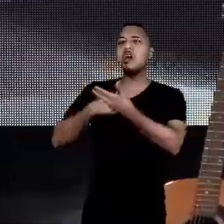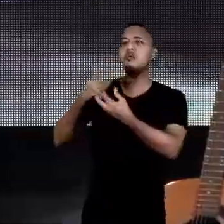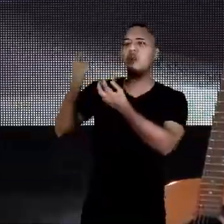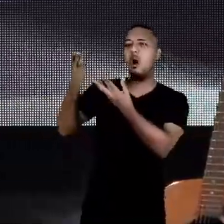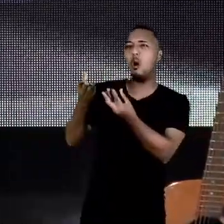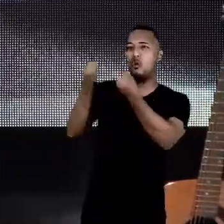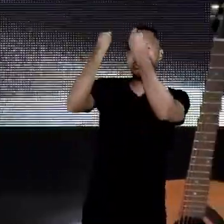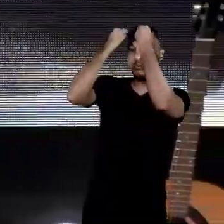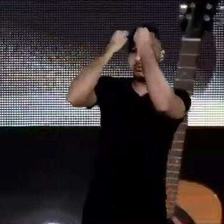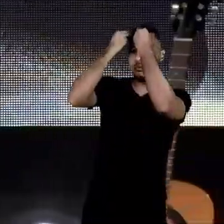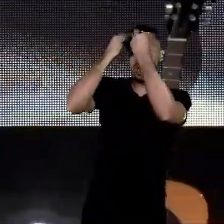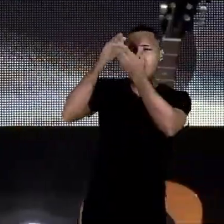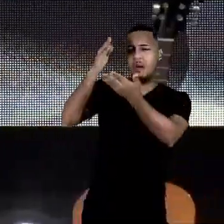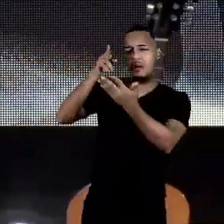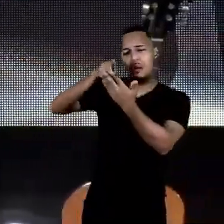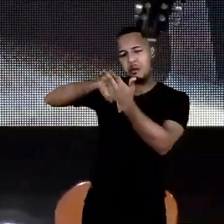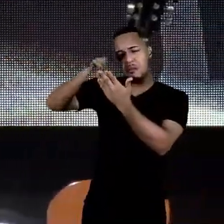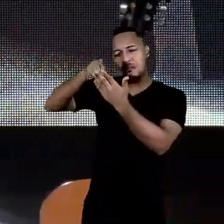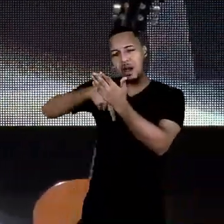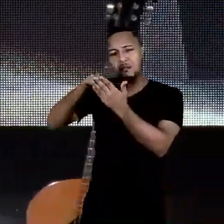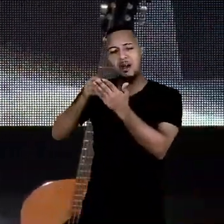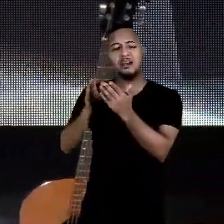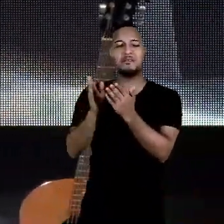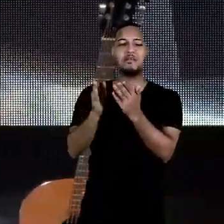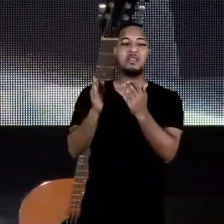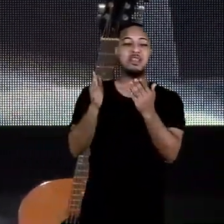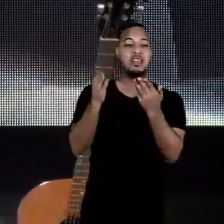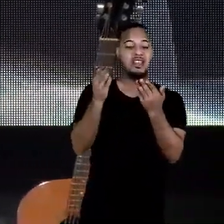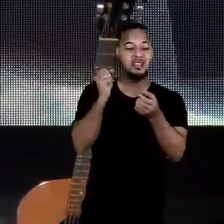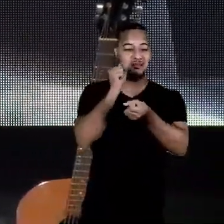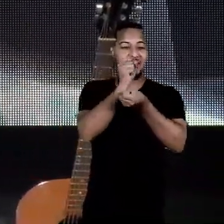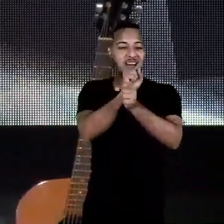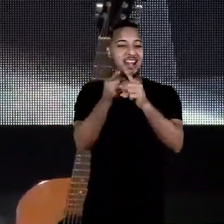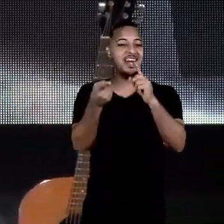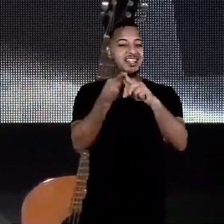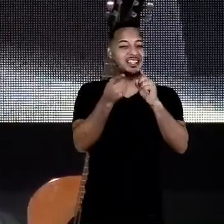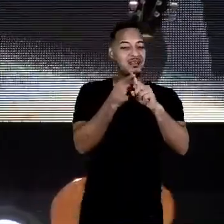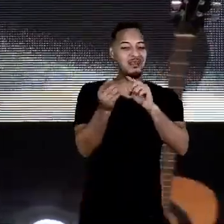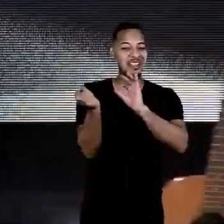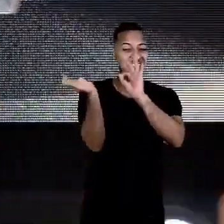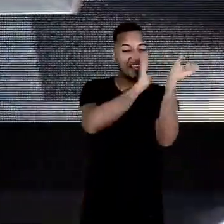eu vou parar de assistir Big Brother, nem o nome eu sei falar.